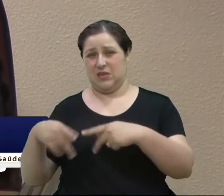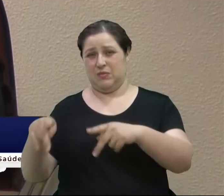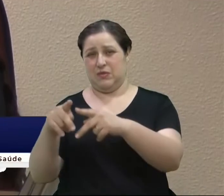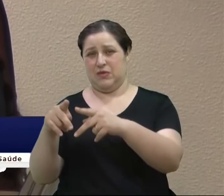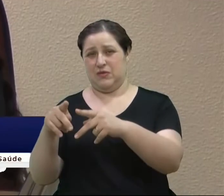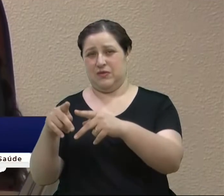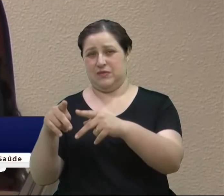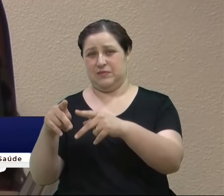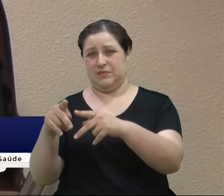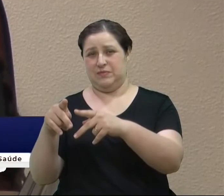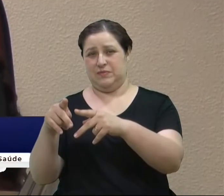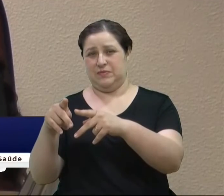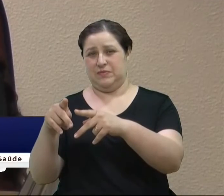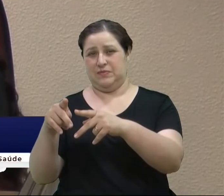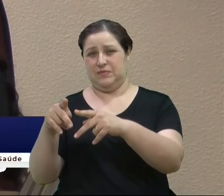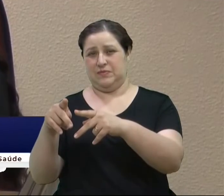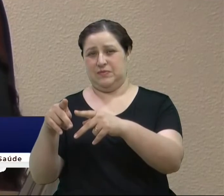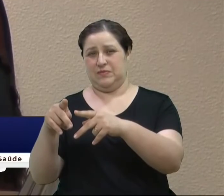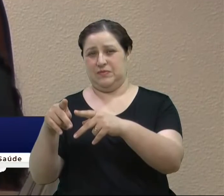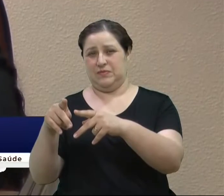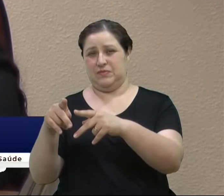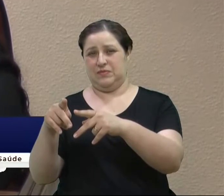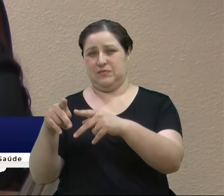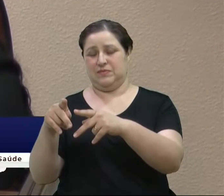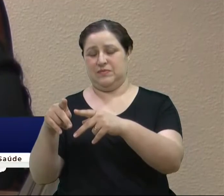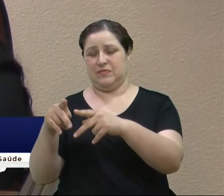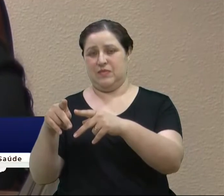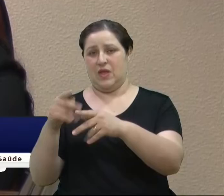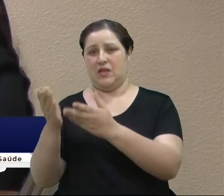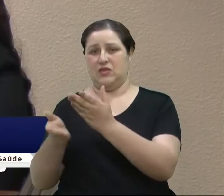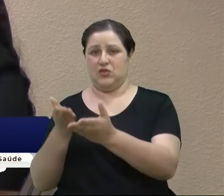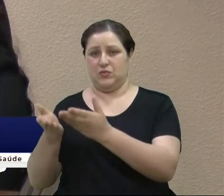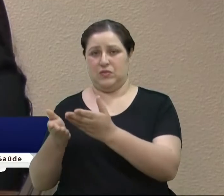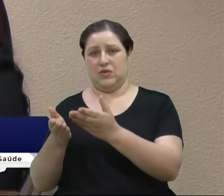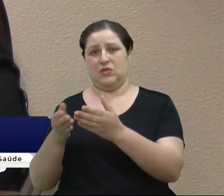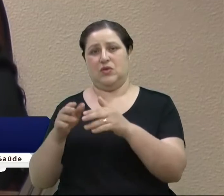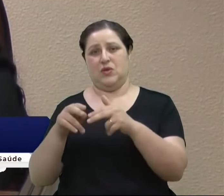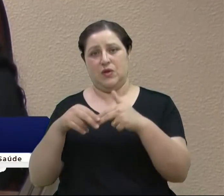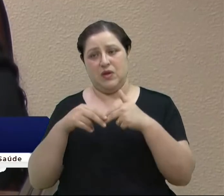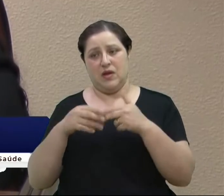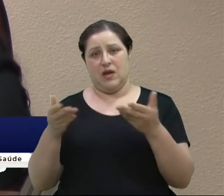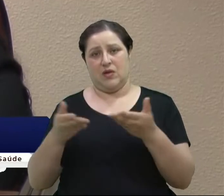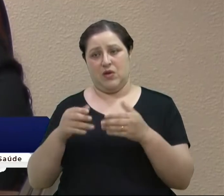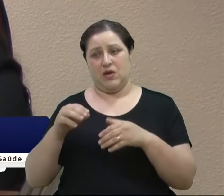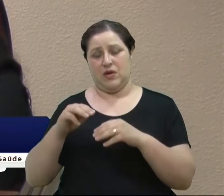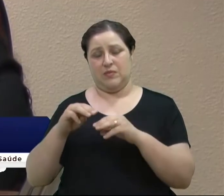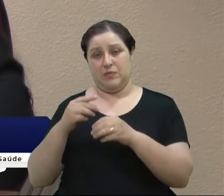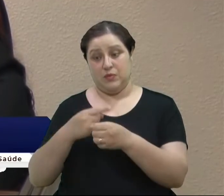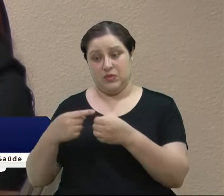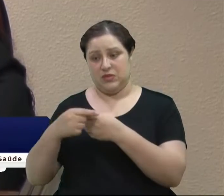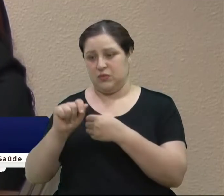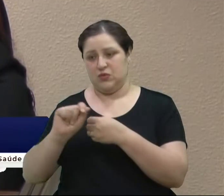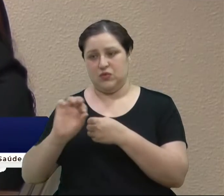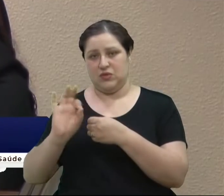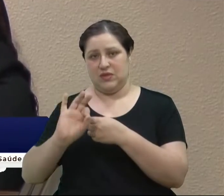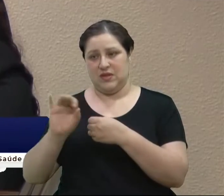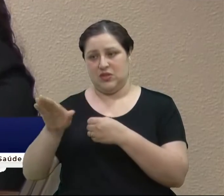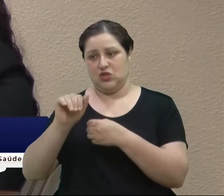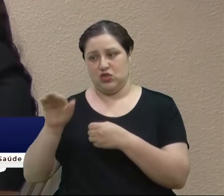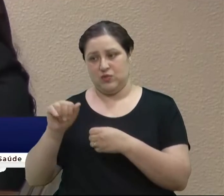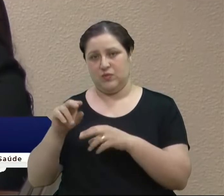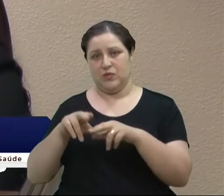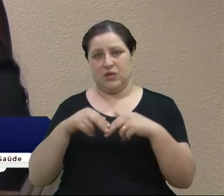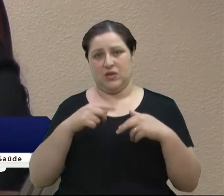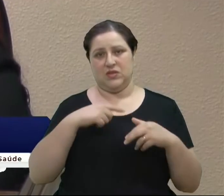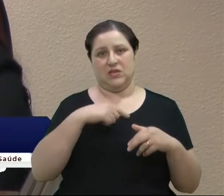chamados por causa da gestão do município. Eu acho que nós temos que colocar isso numa grande mesa de discussão. Né? Colocar